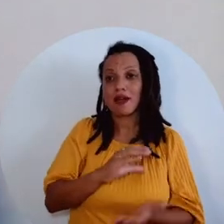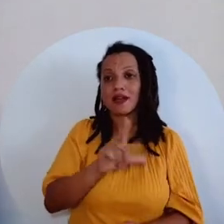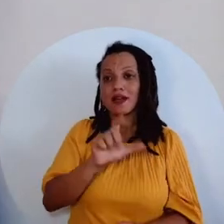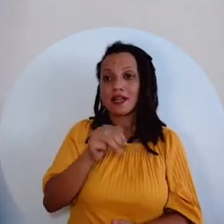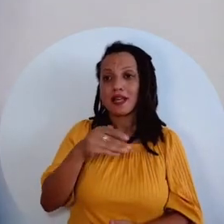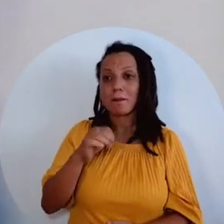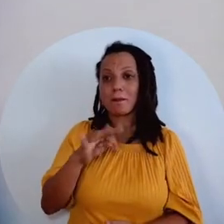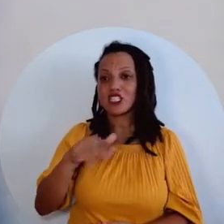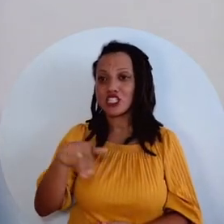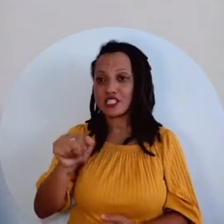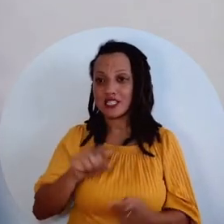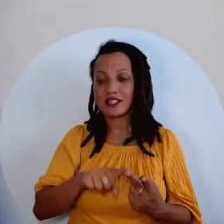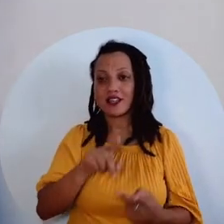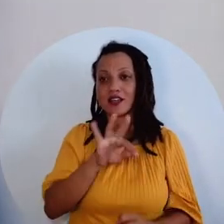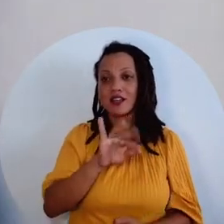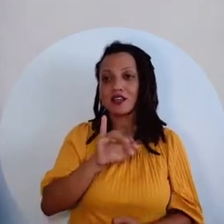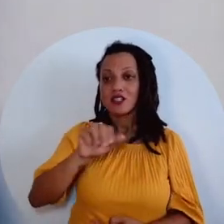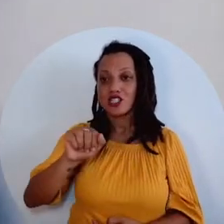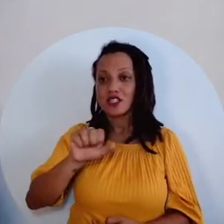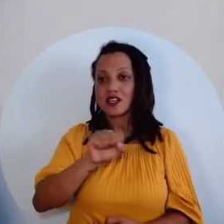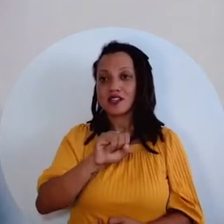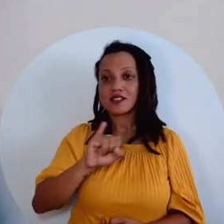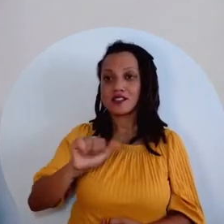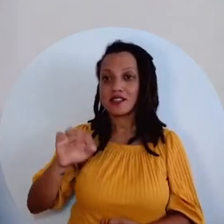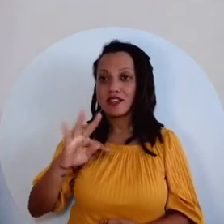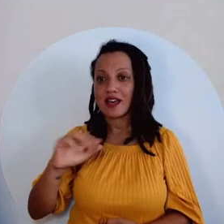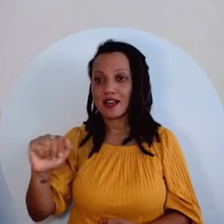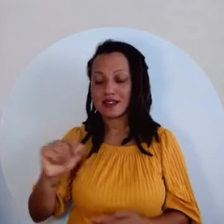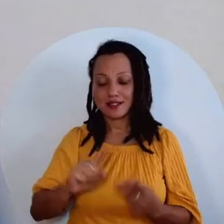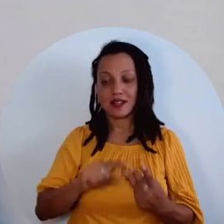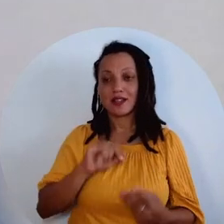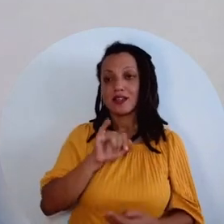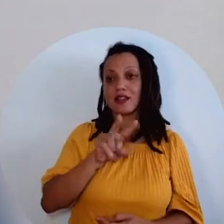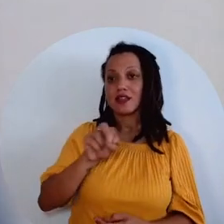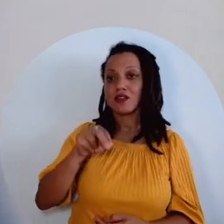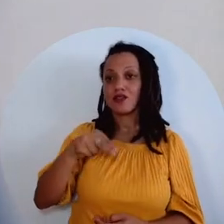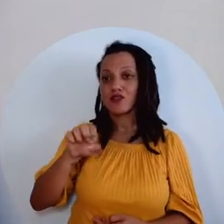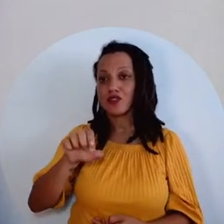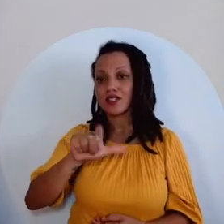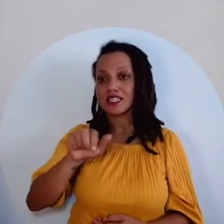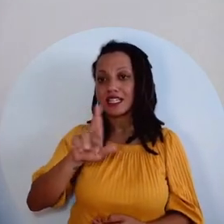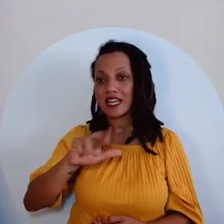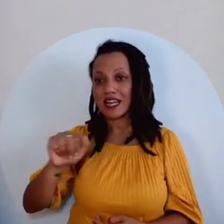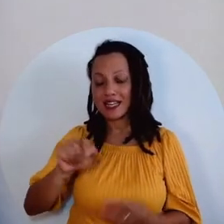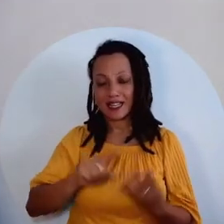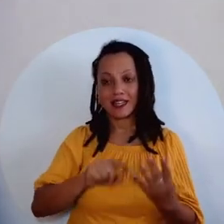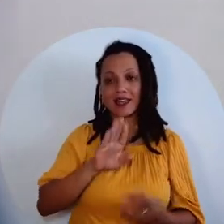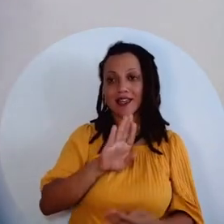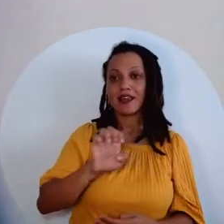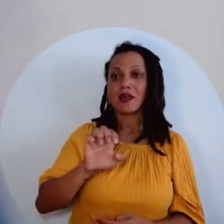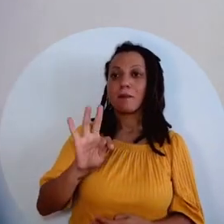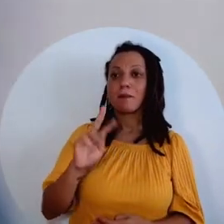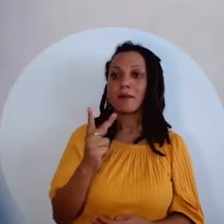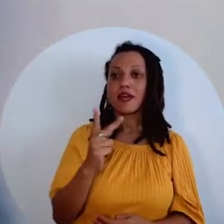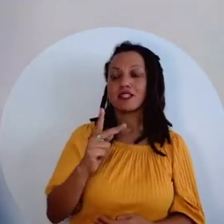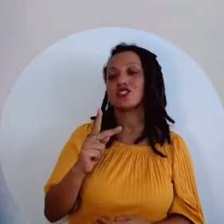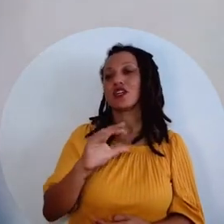como Clementina de Jesus, Tia Ciata, e mais agora, contemporaneamente, Dona Ivone Lara, Bete Carvalho, que são mulheres